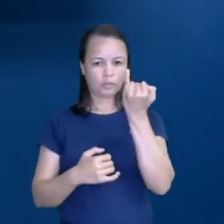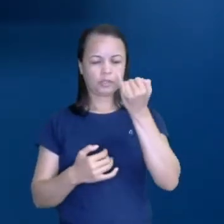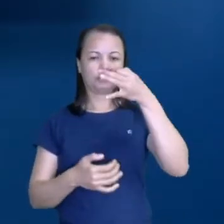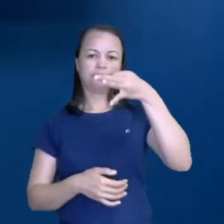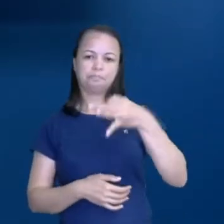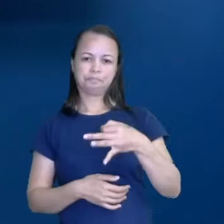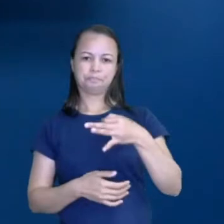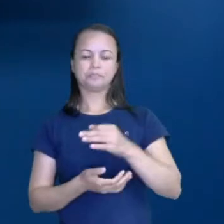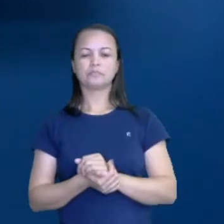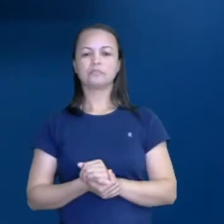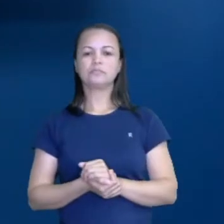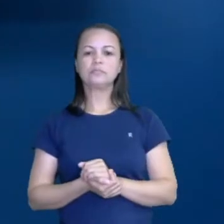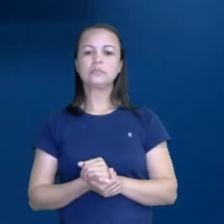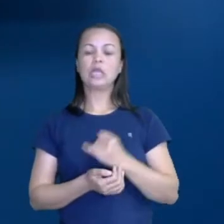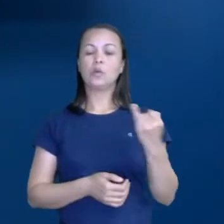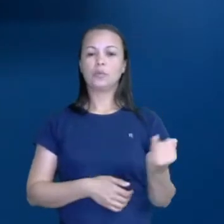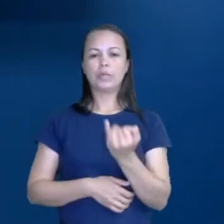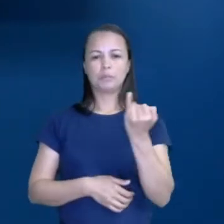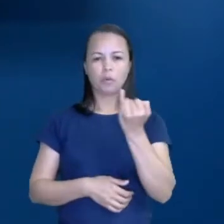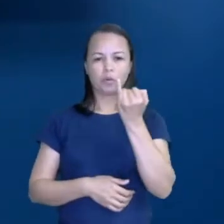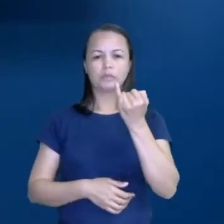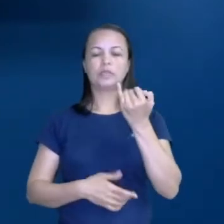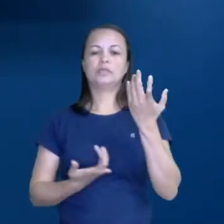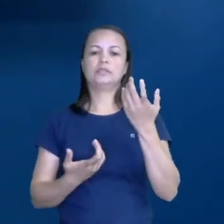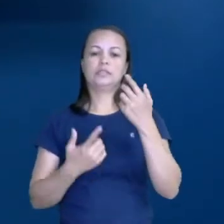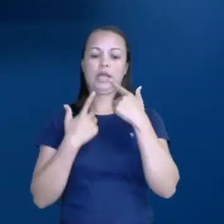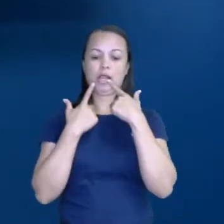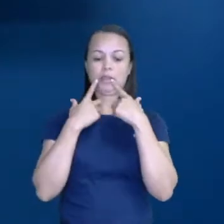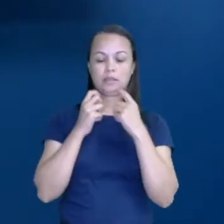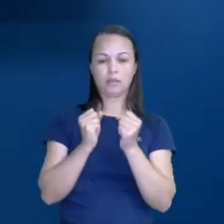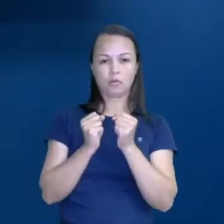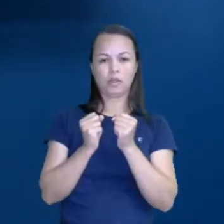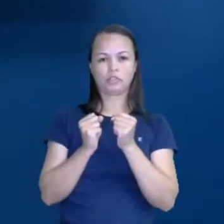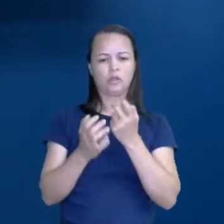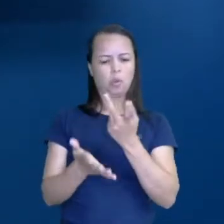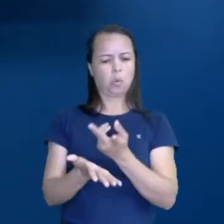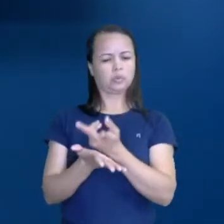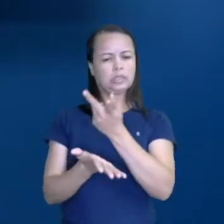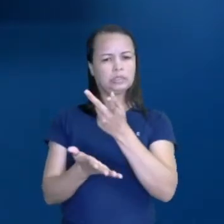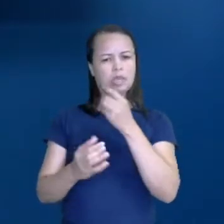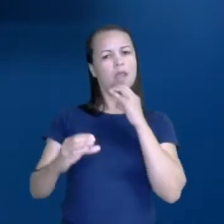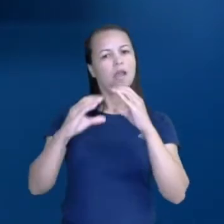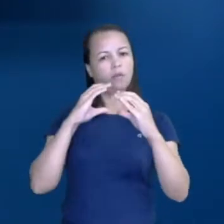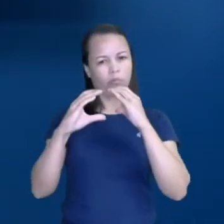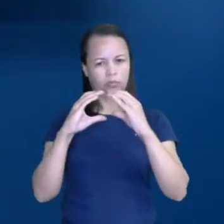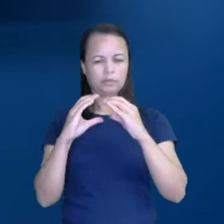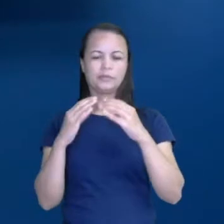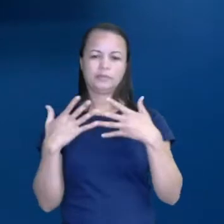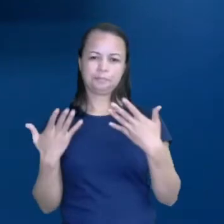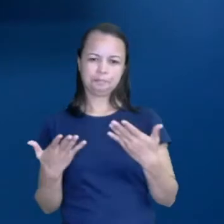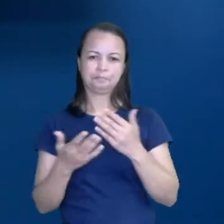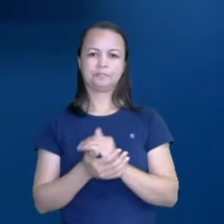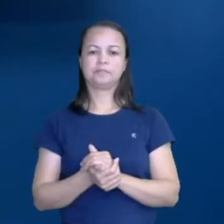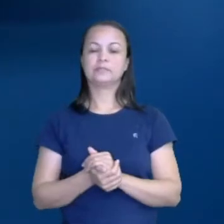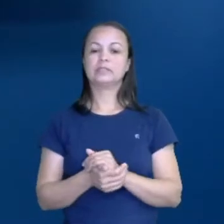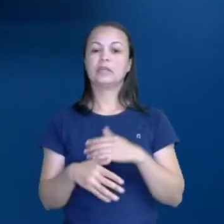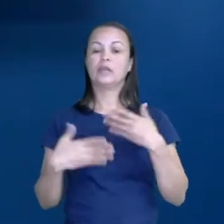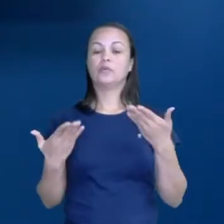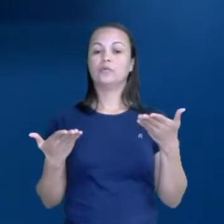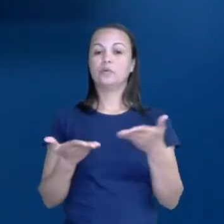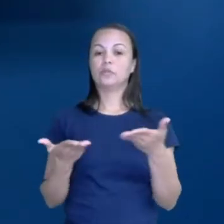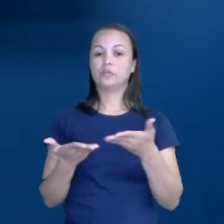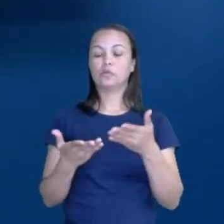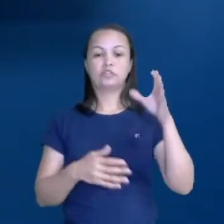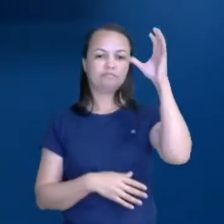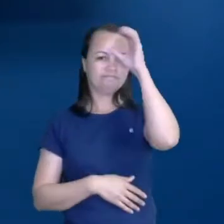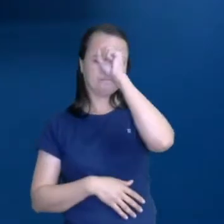corretas. O importante da linguagem é fazer acontecer a comunicação. E é o que vamos aprender na